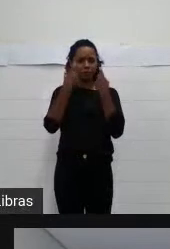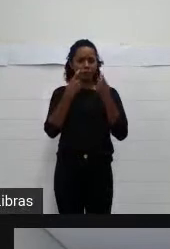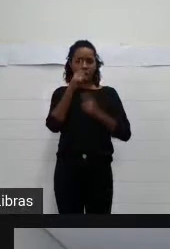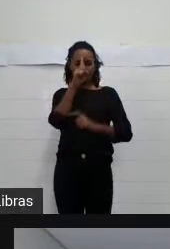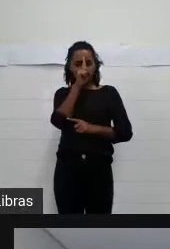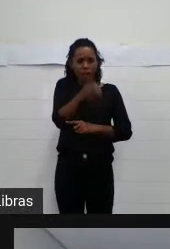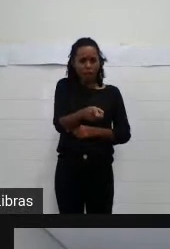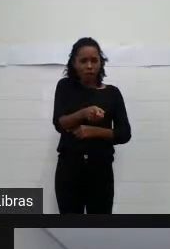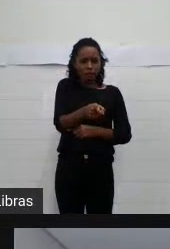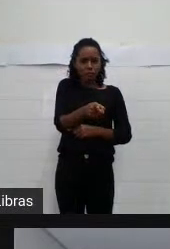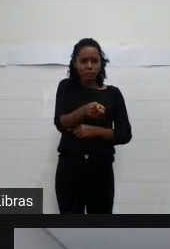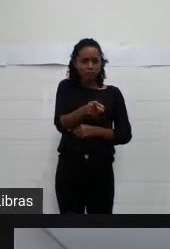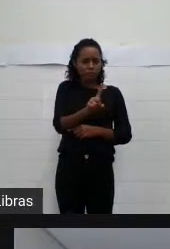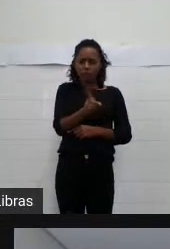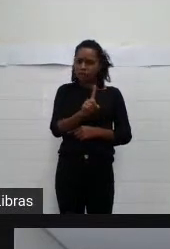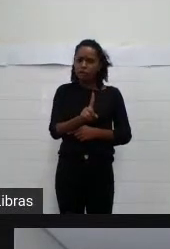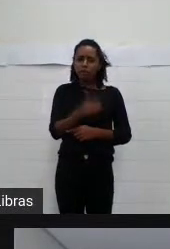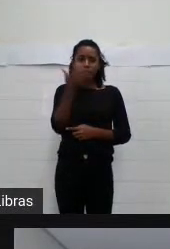escrever.